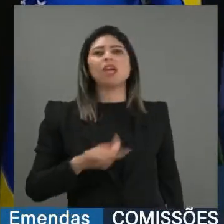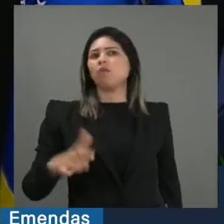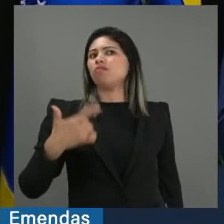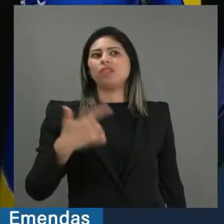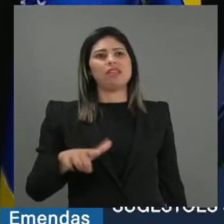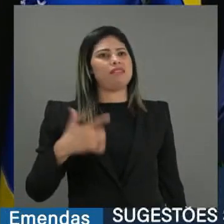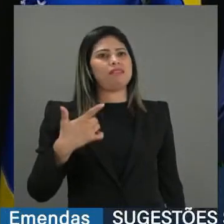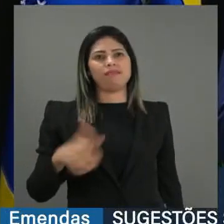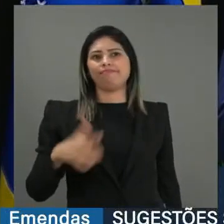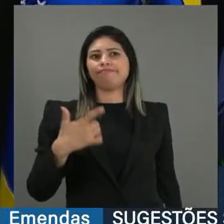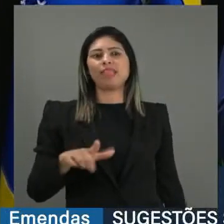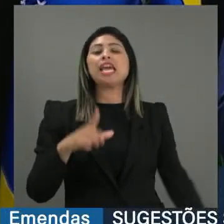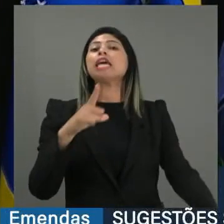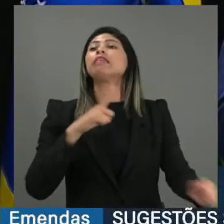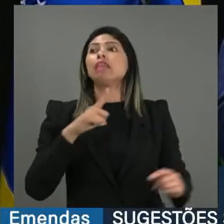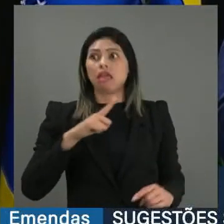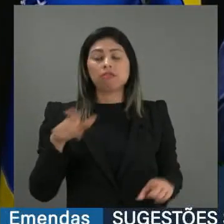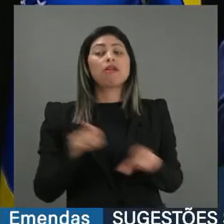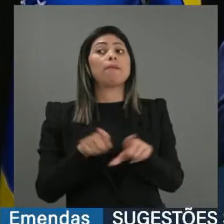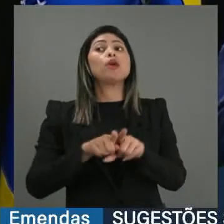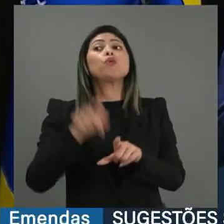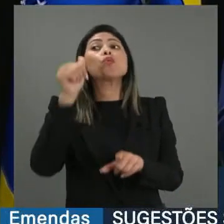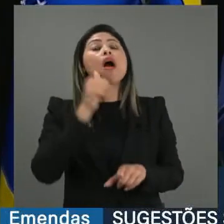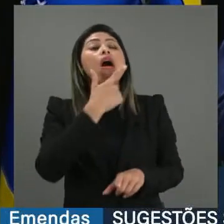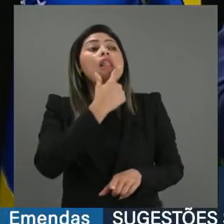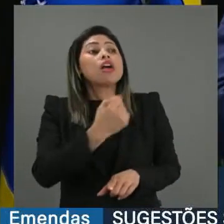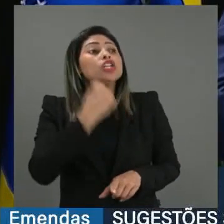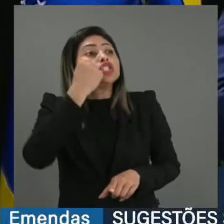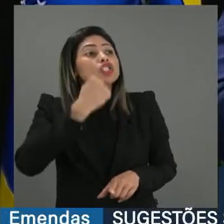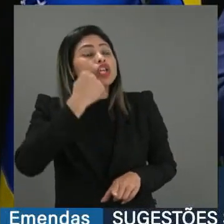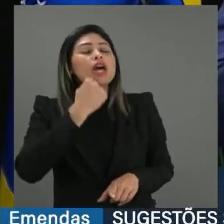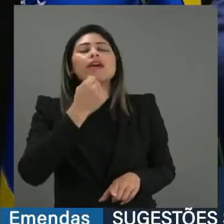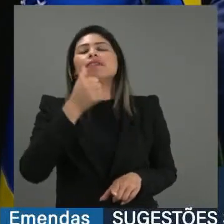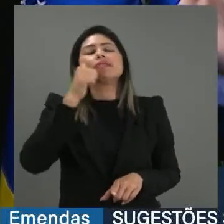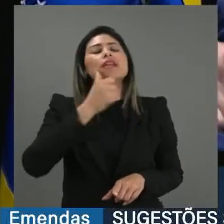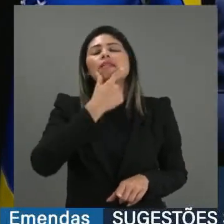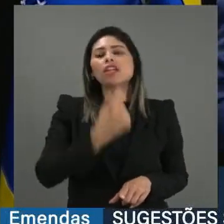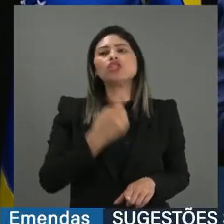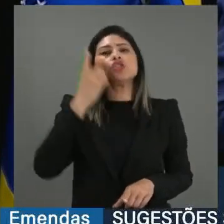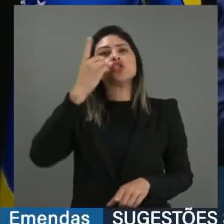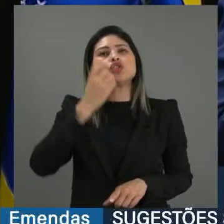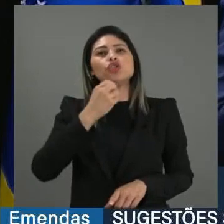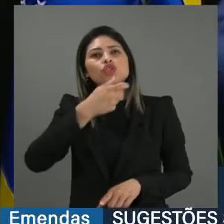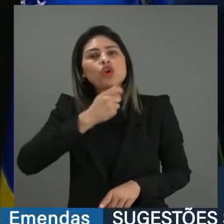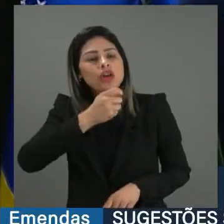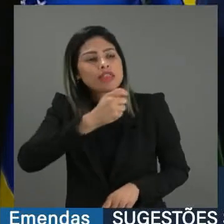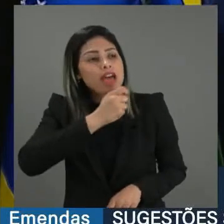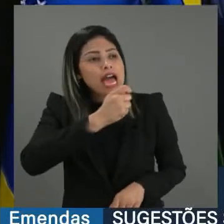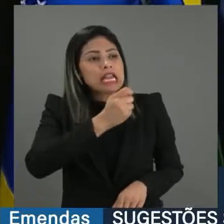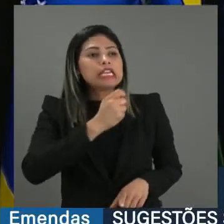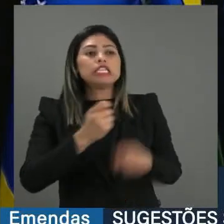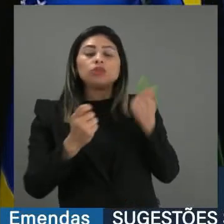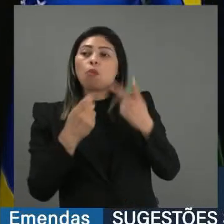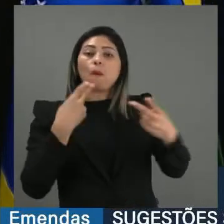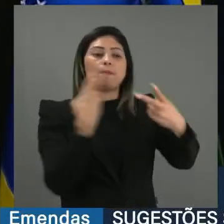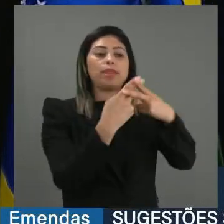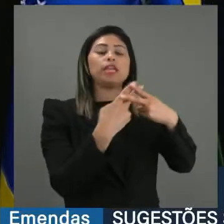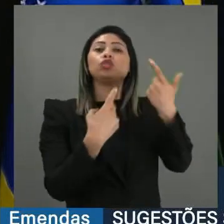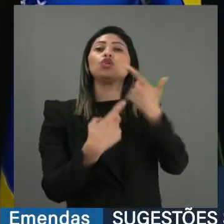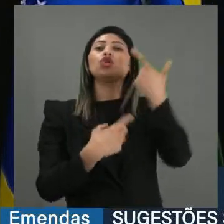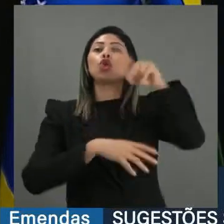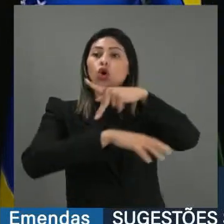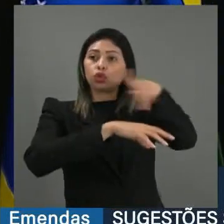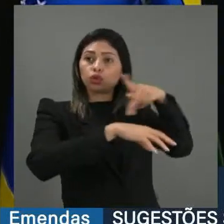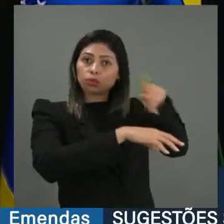exilados em outro país. Nós temos empreendedores que geram mais de 20 mil empregos, que até hoje não usam